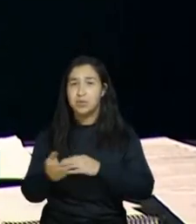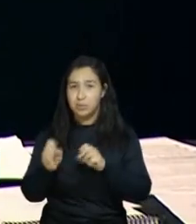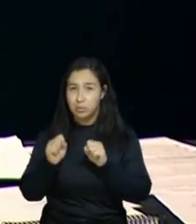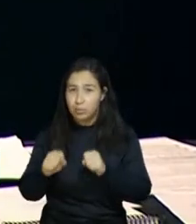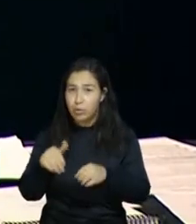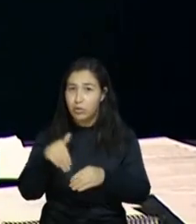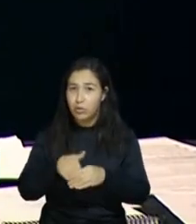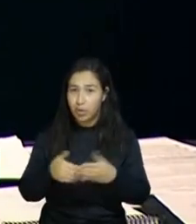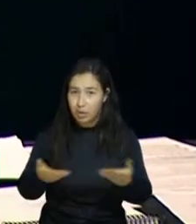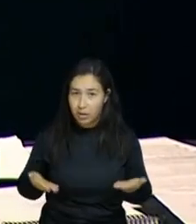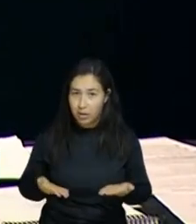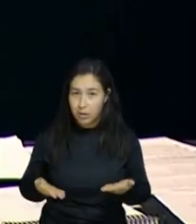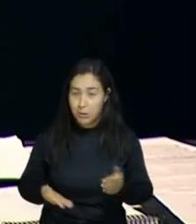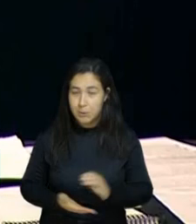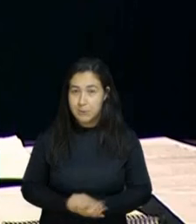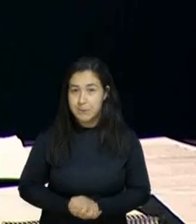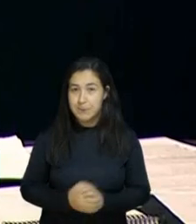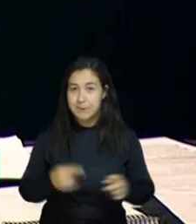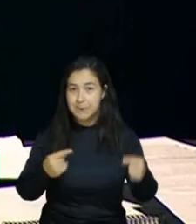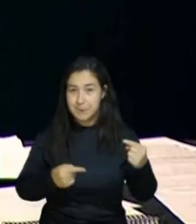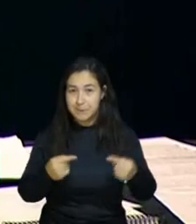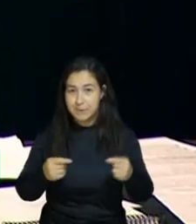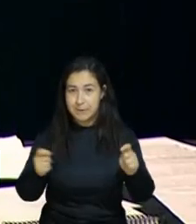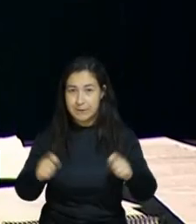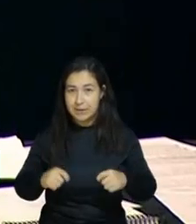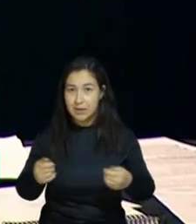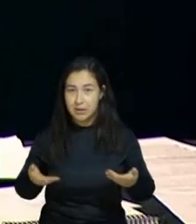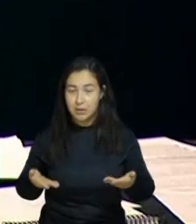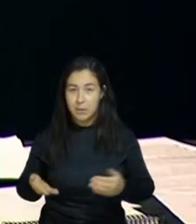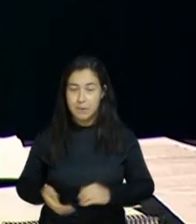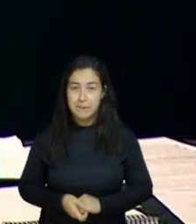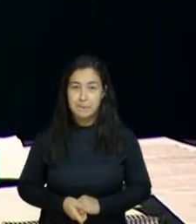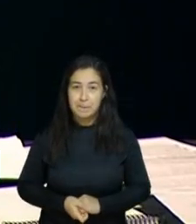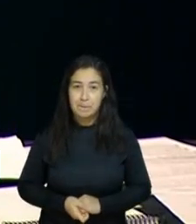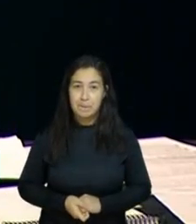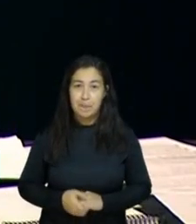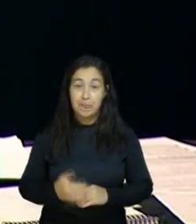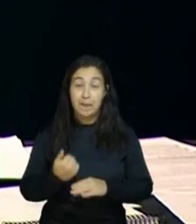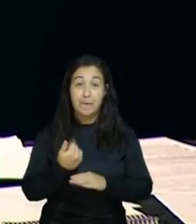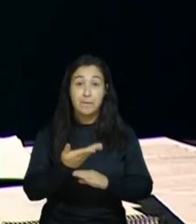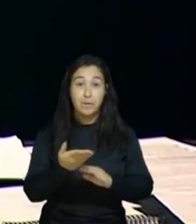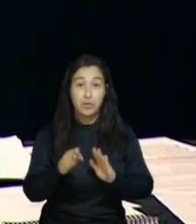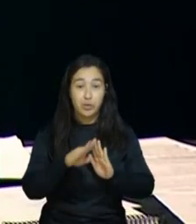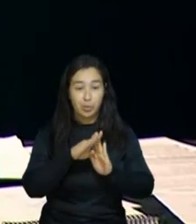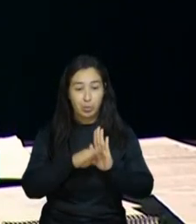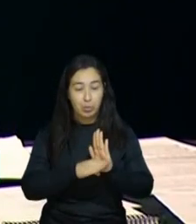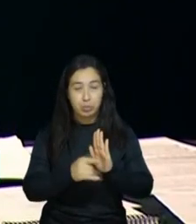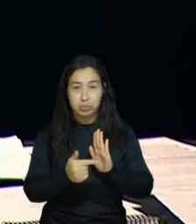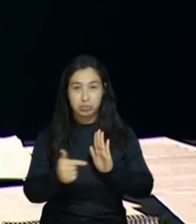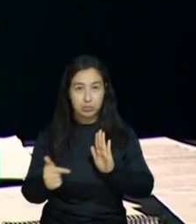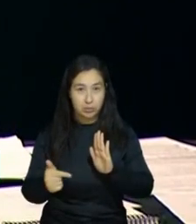podemos discuti-las e votá-las na tarde de hoje. Extra pauta,